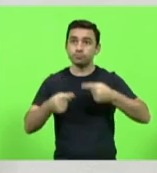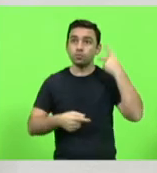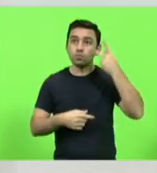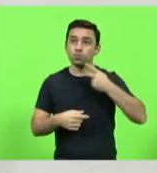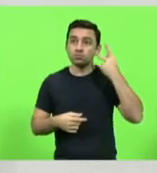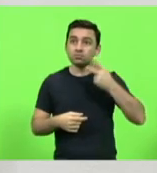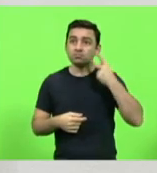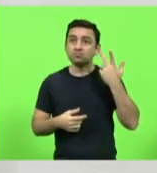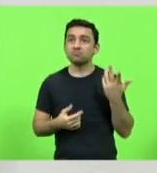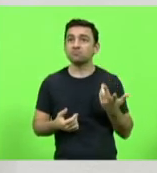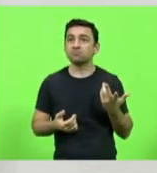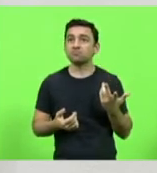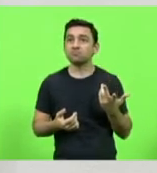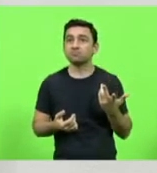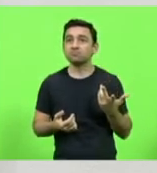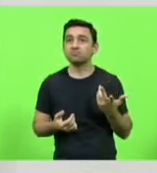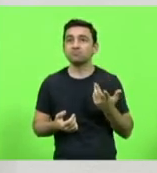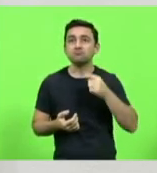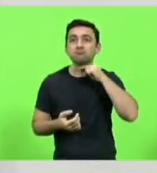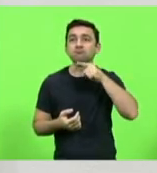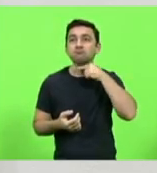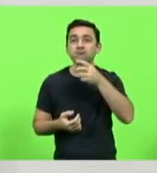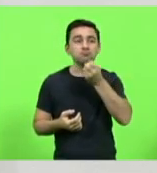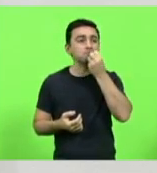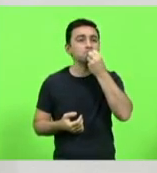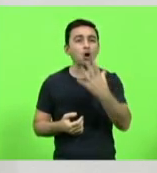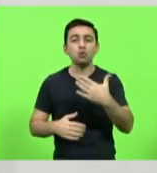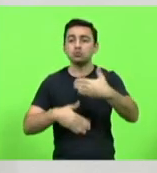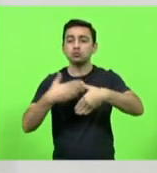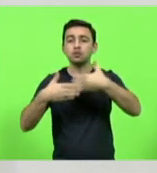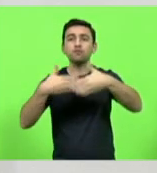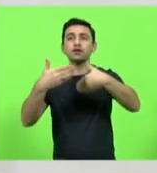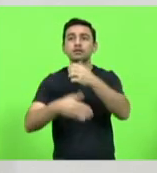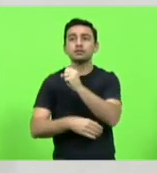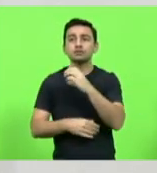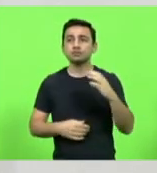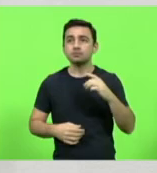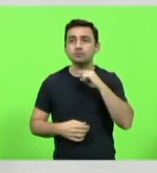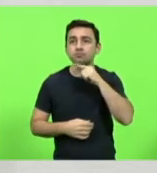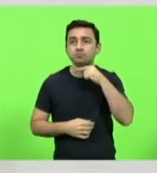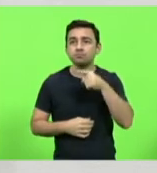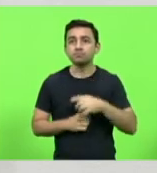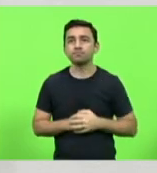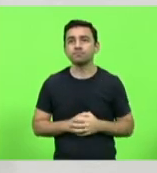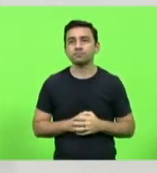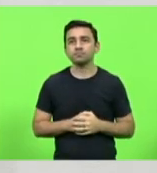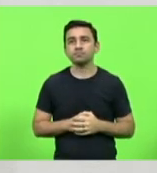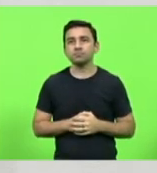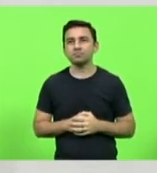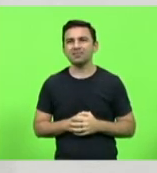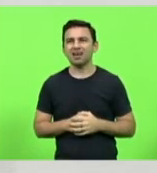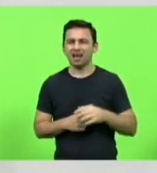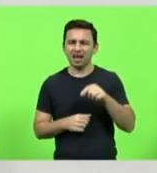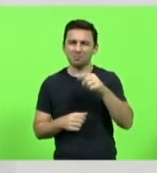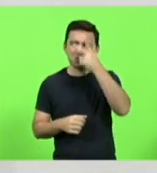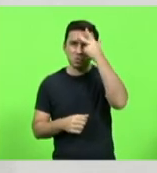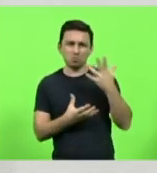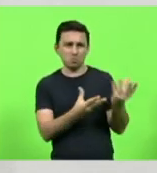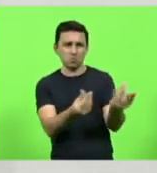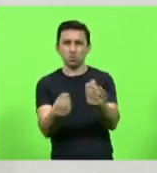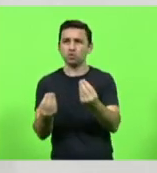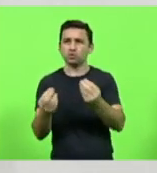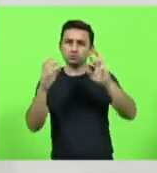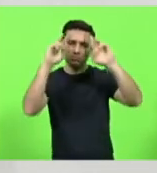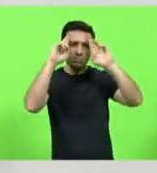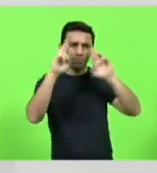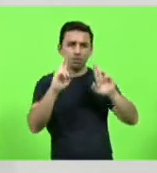não faça nada de bem para Santa Catarina. Eu estou aqui com pessoas respeitáveis. Eu tenho